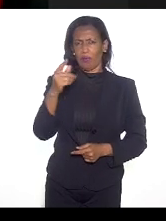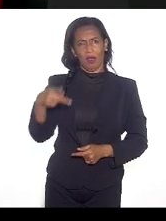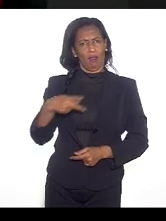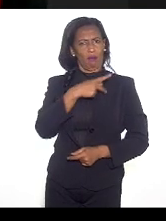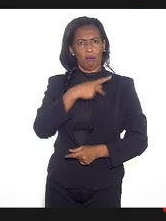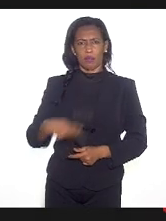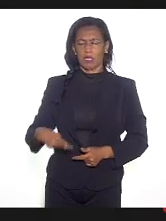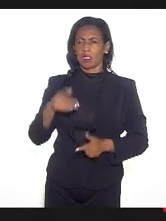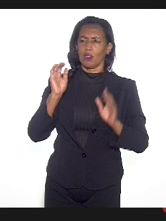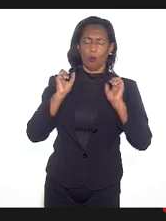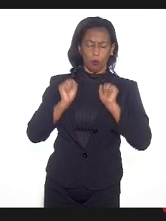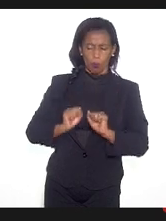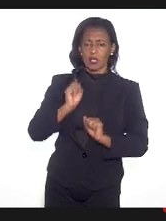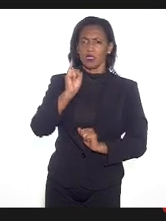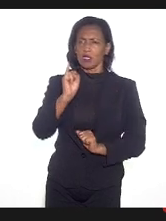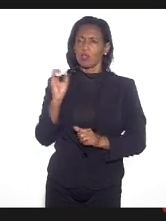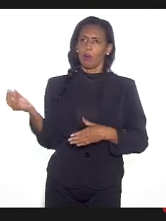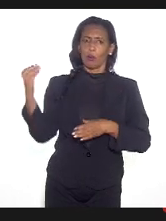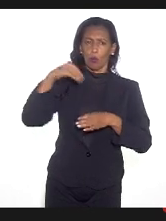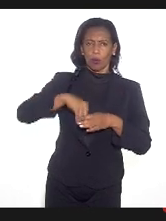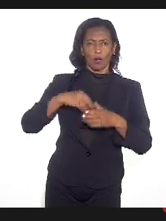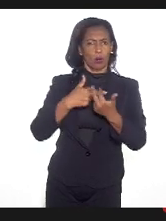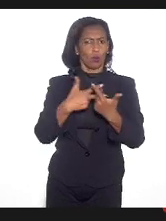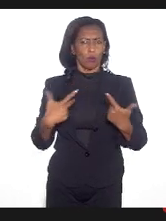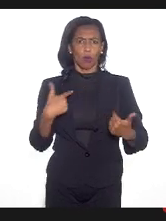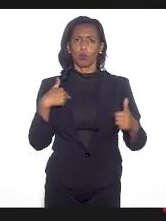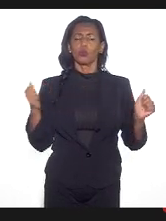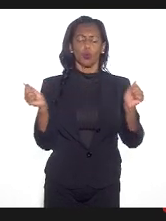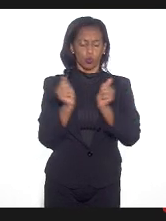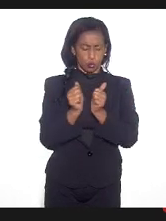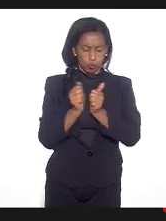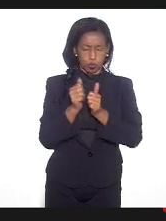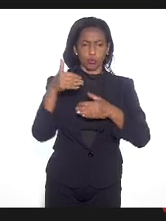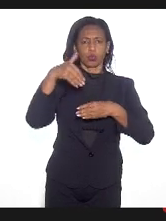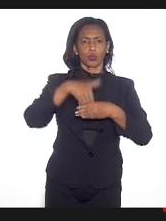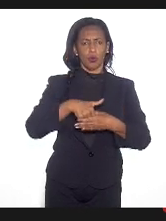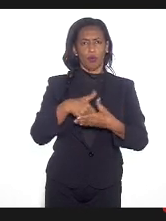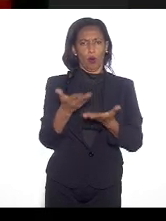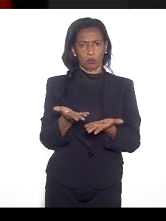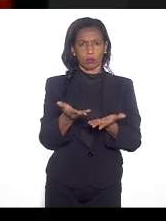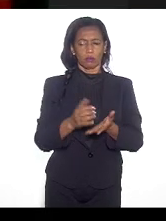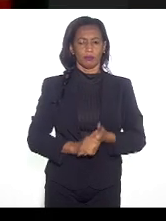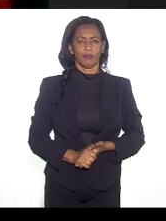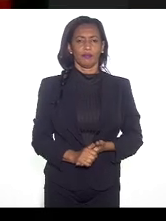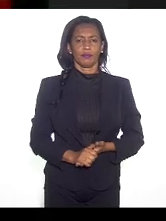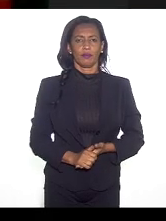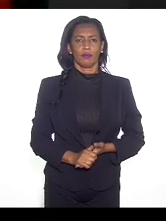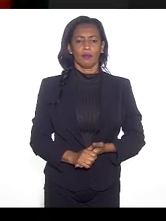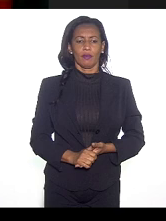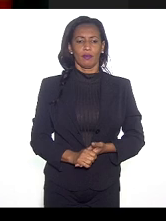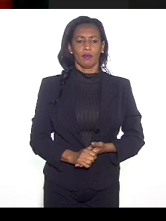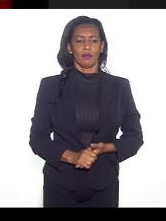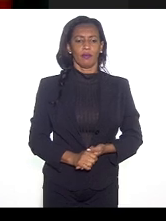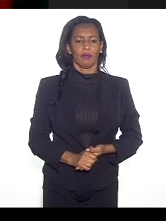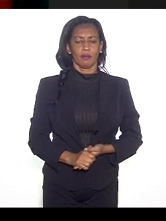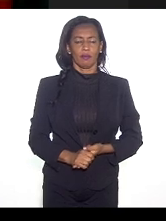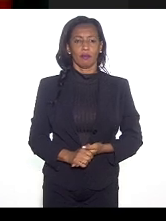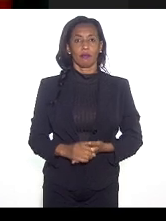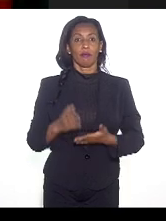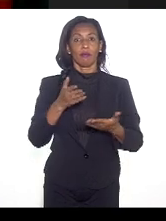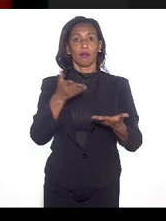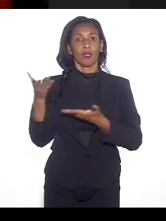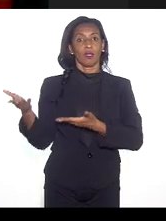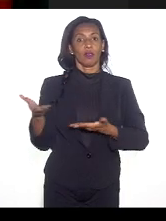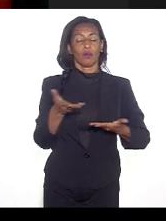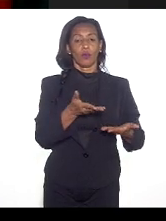servidor. Se tiver que votar alguma coisa, estou junto com o voto de Vossa Excelência. Obrigado, deputado Luiz Martins. Vou passar a palavra